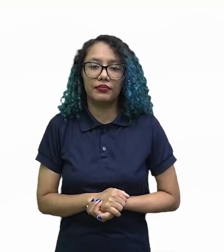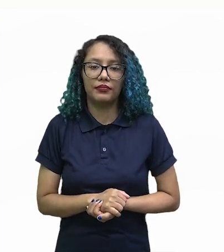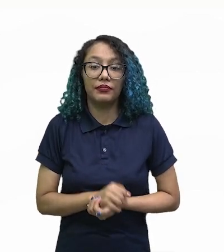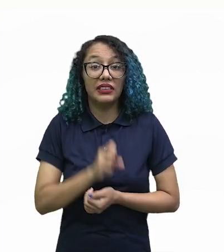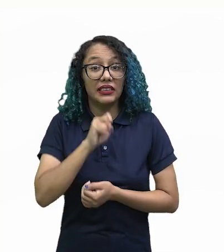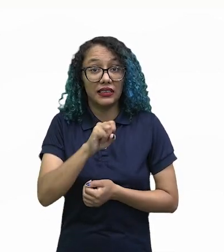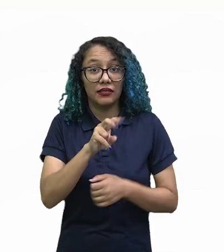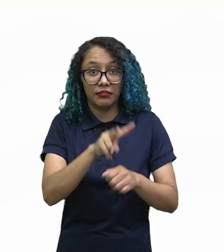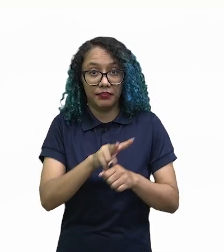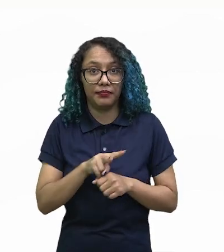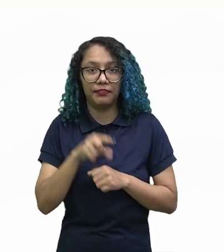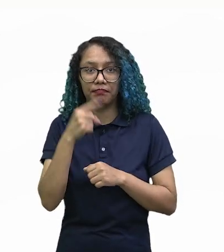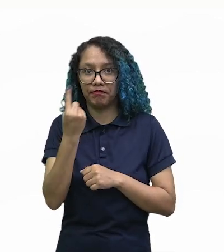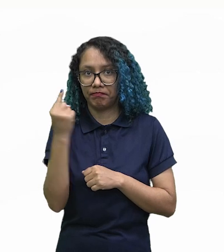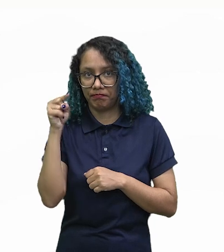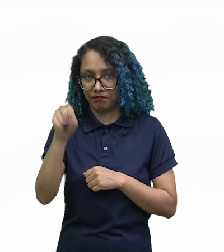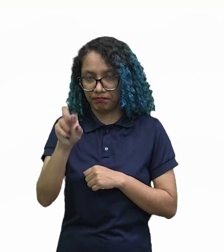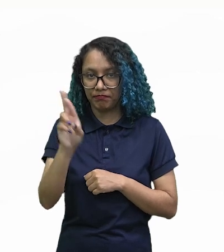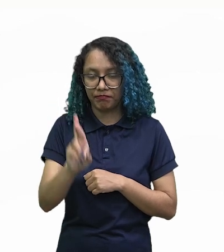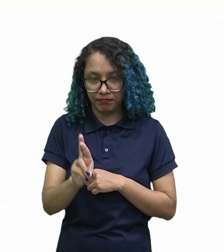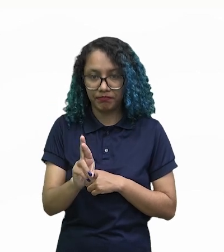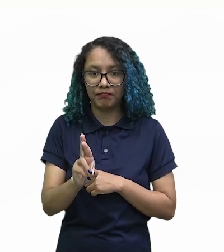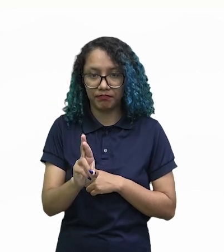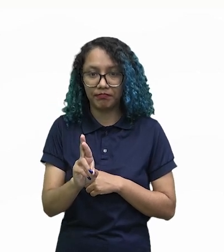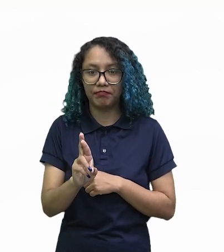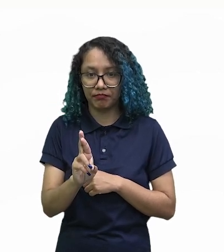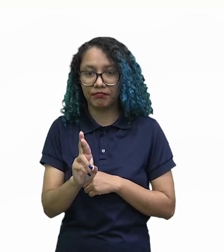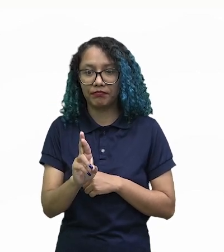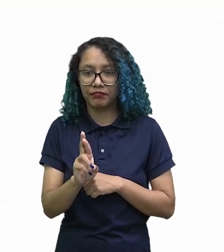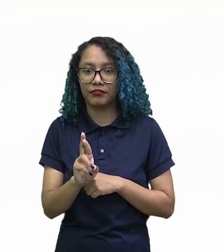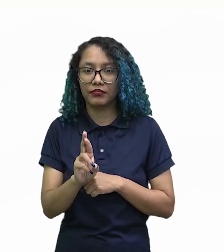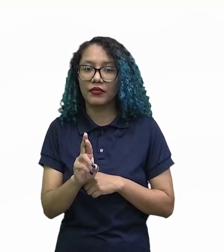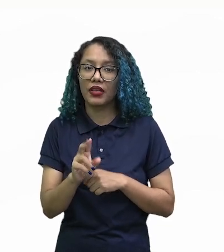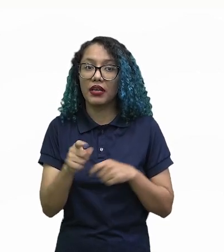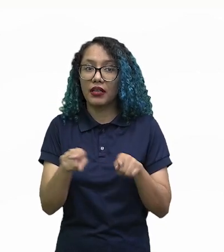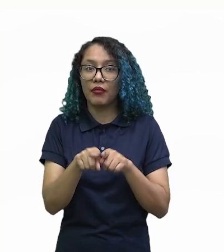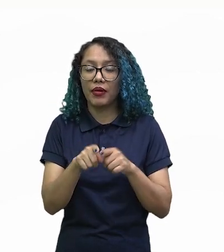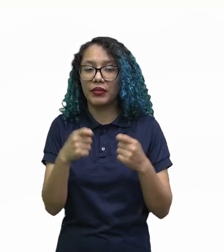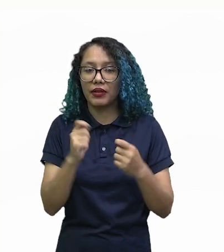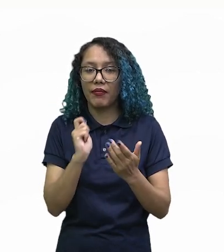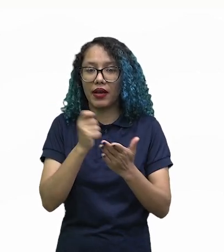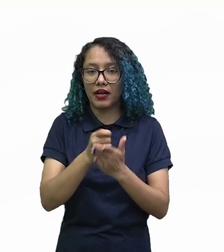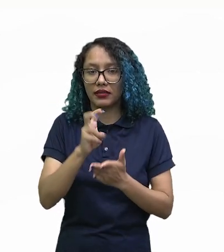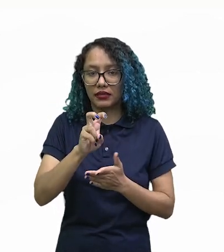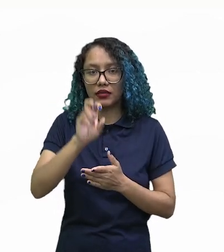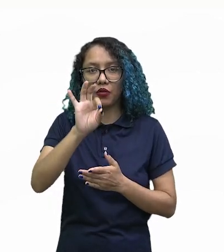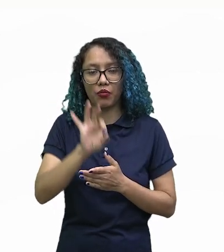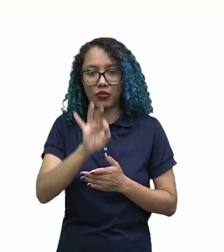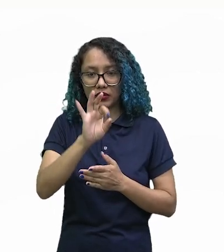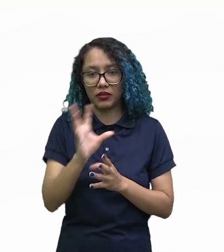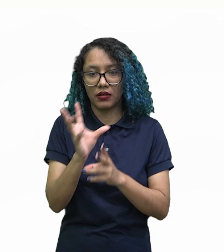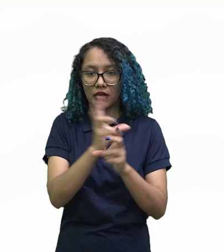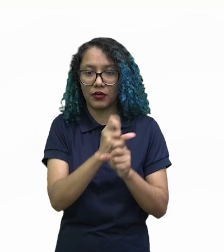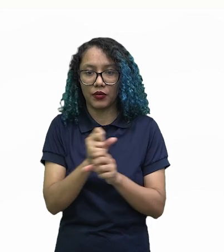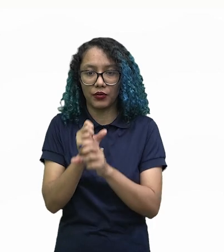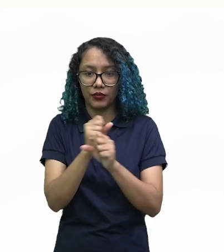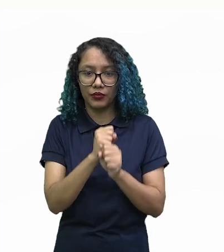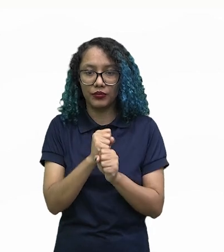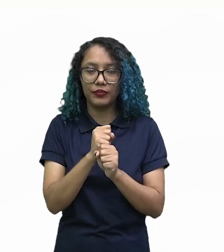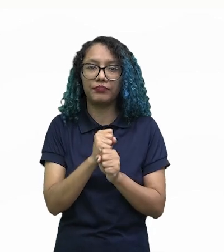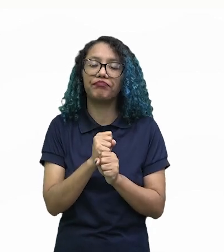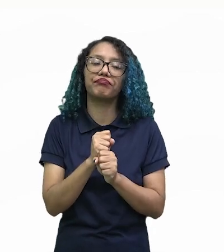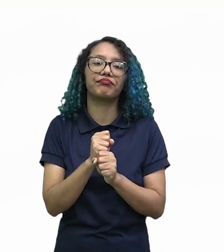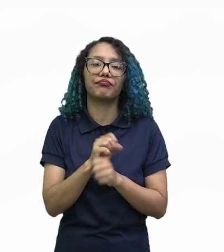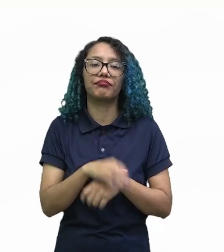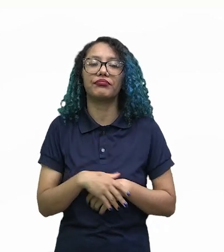pegou R$1.000, sendo cobrado ali 5% ao mês durante 6 meses, efetuando aqui todos os cálculos, ao final